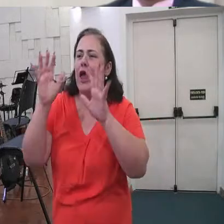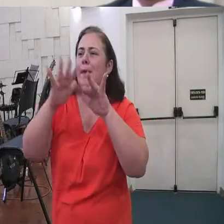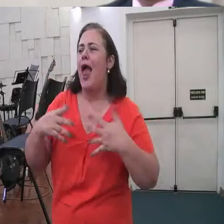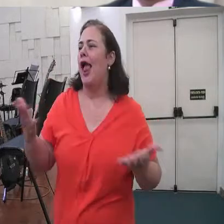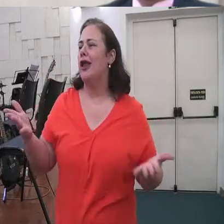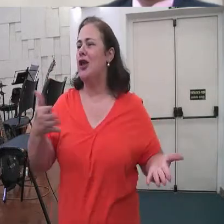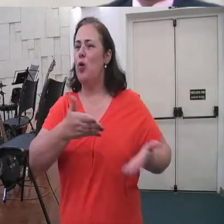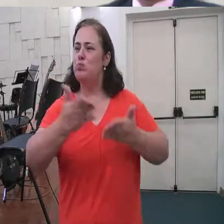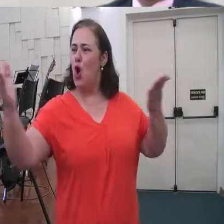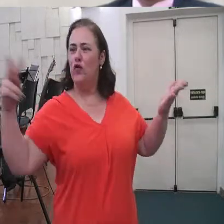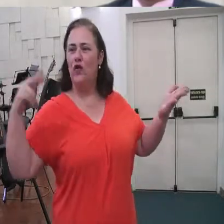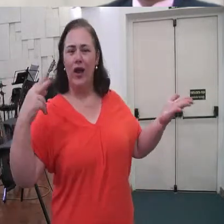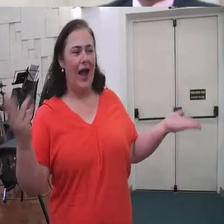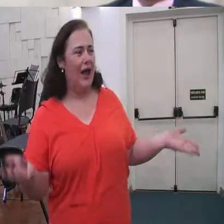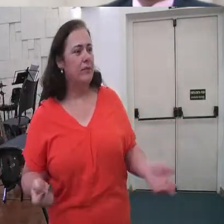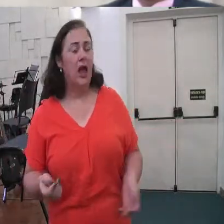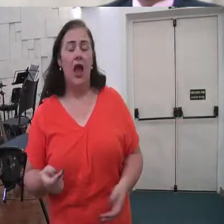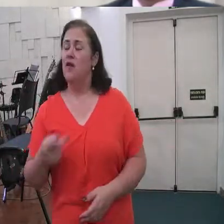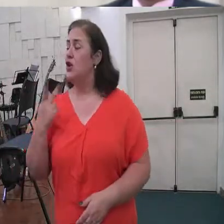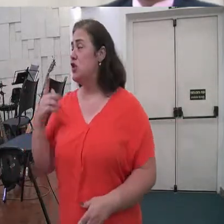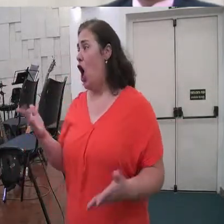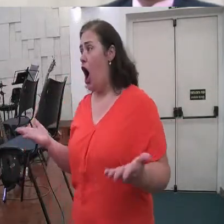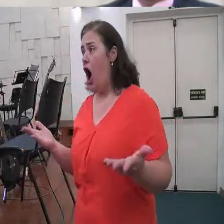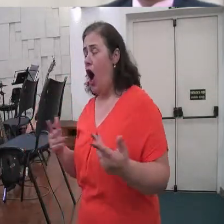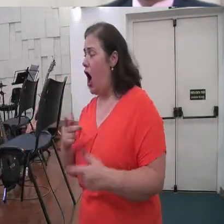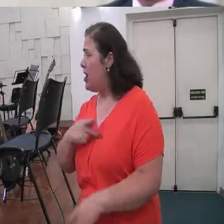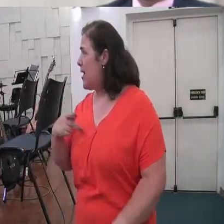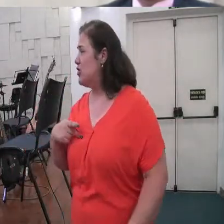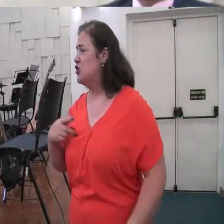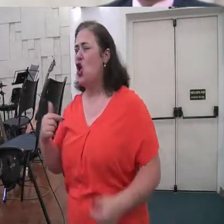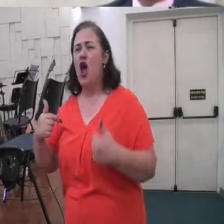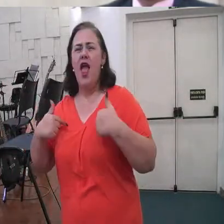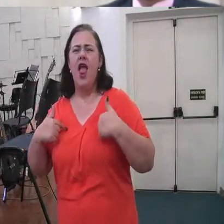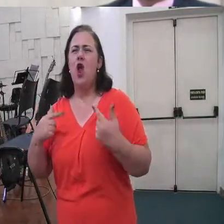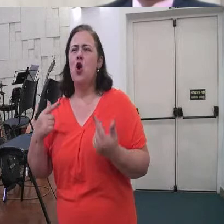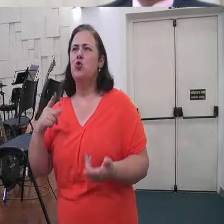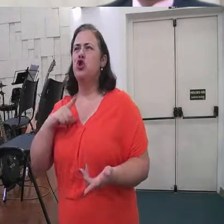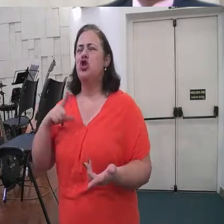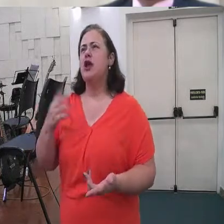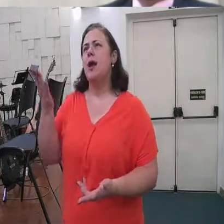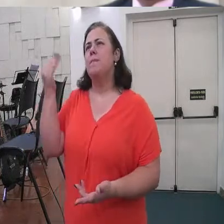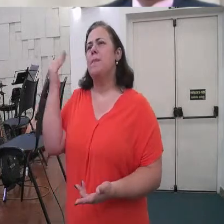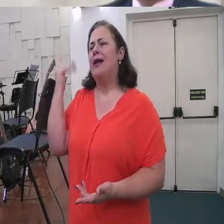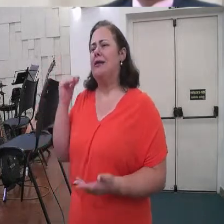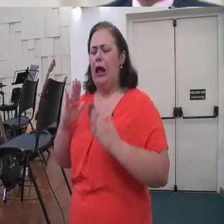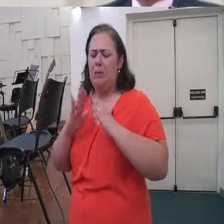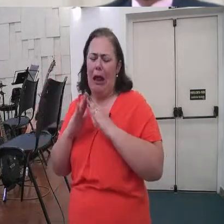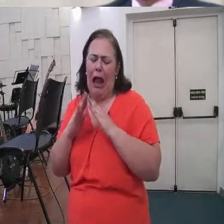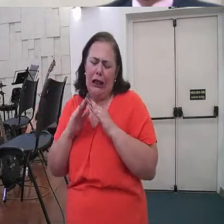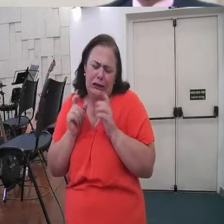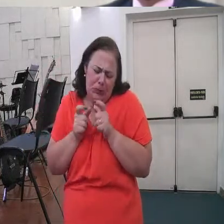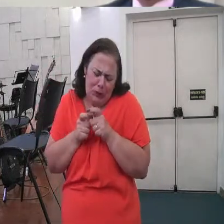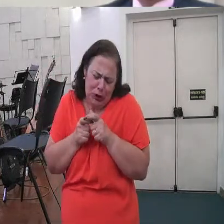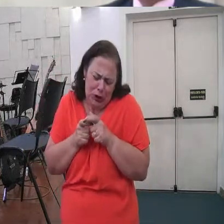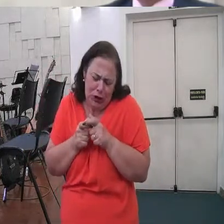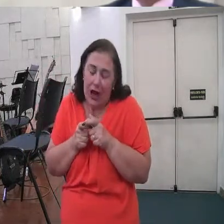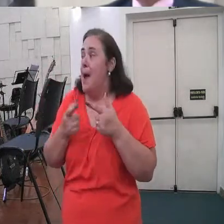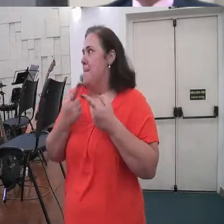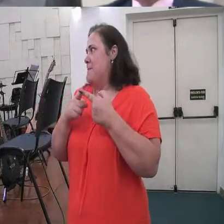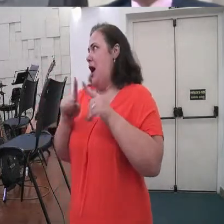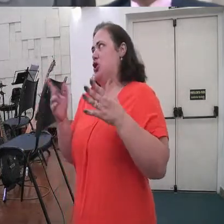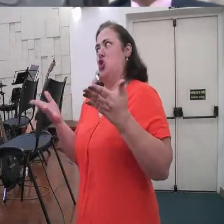construí outra no lugar, hoje eu tenho 3 casas. E o pastor: amém, glória a